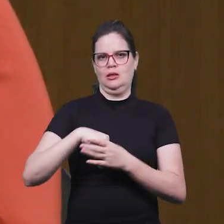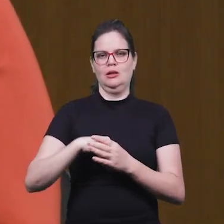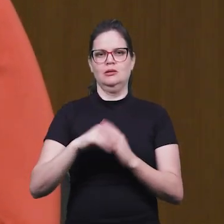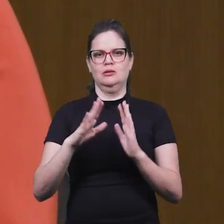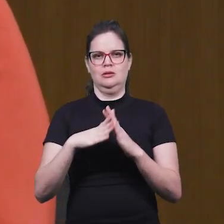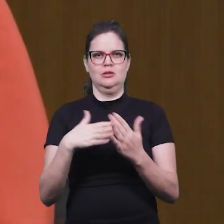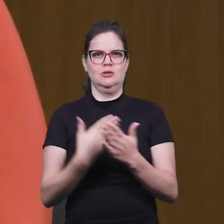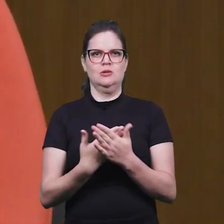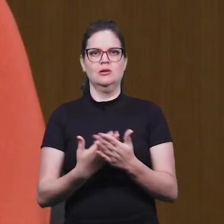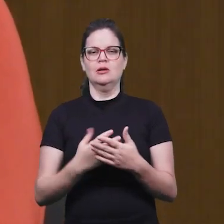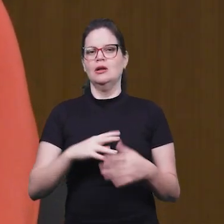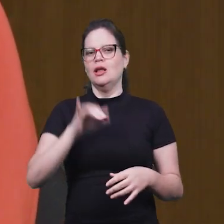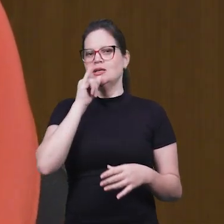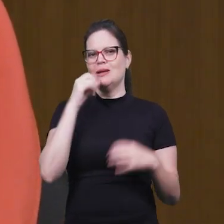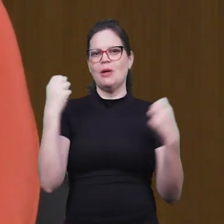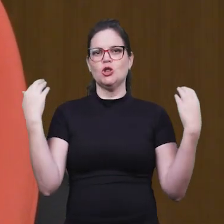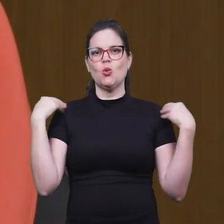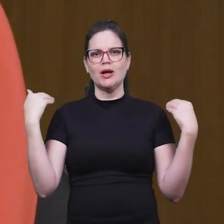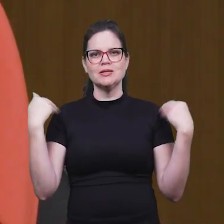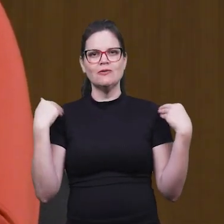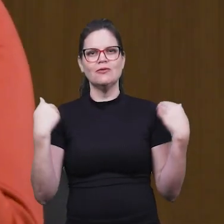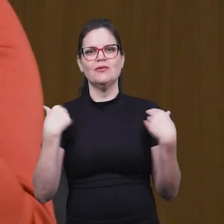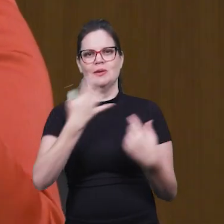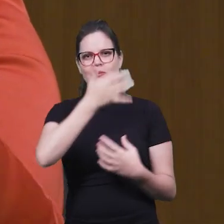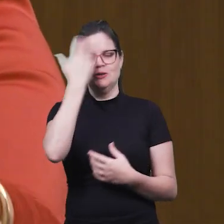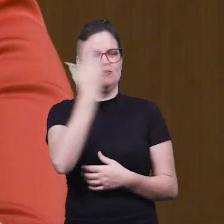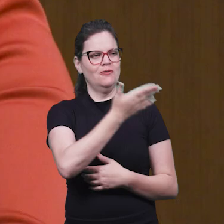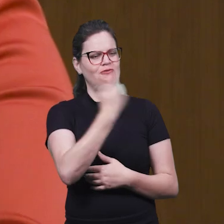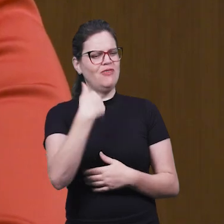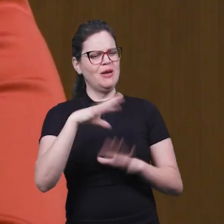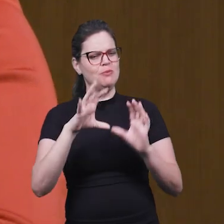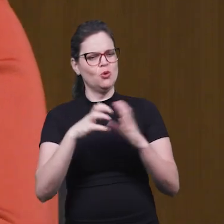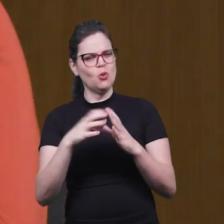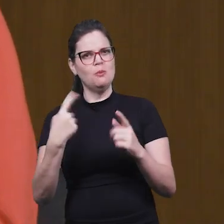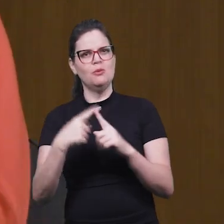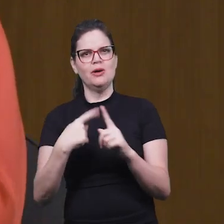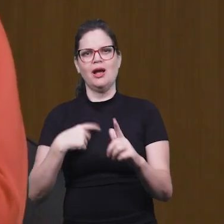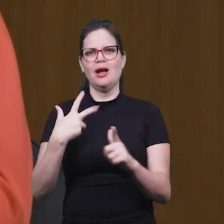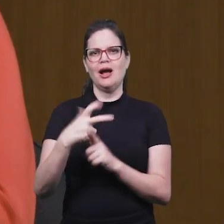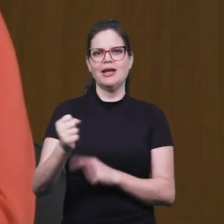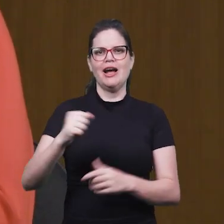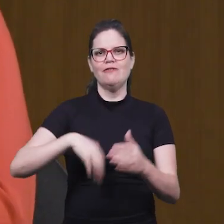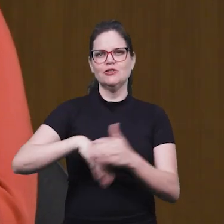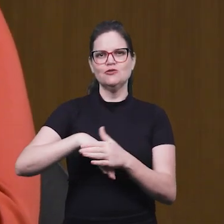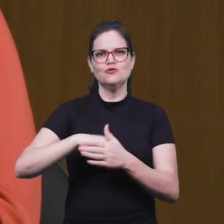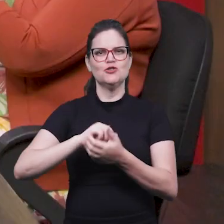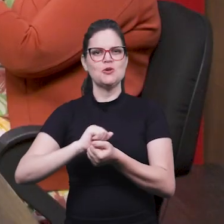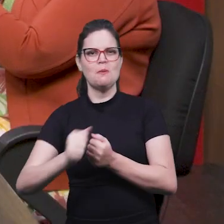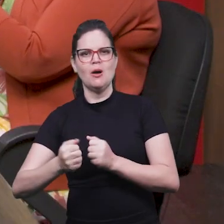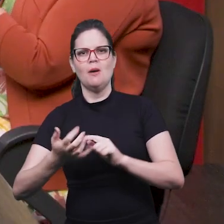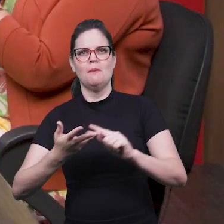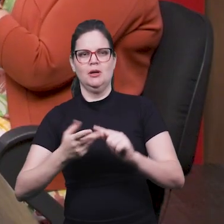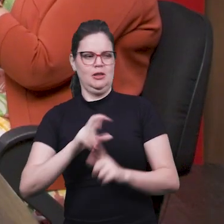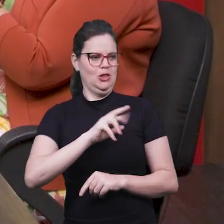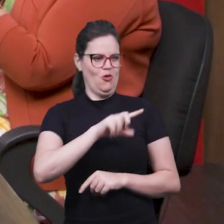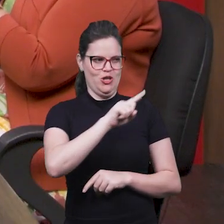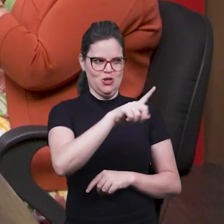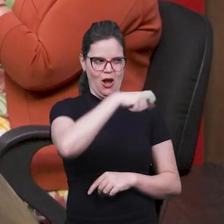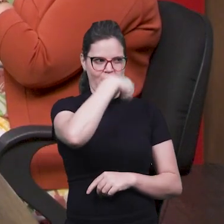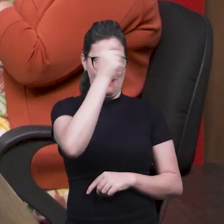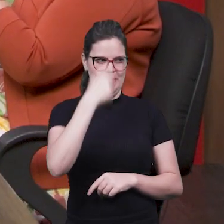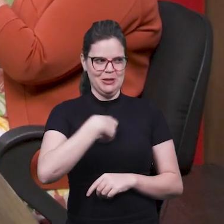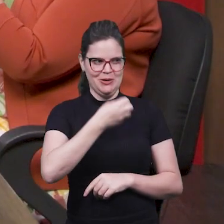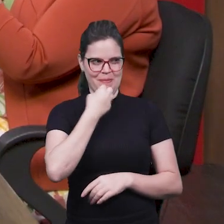queria que eu ficasse no grupo deles, que eu ganhava nos jogos. Não era só o pastor Amadeu, então, que era bom no esporte,